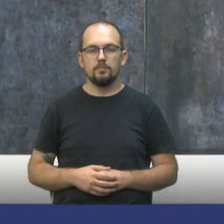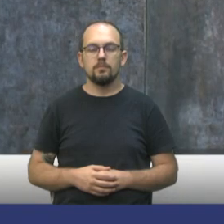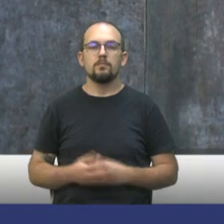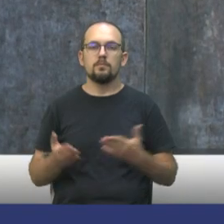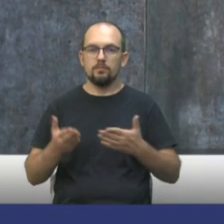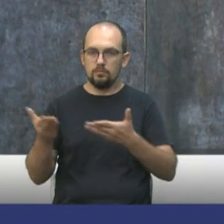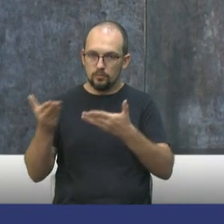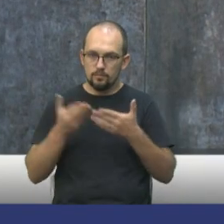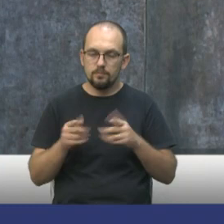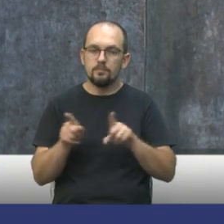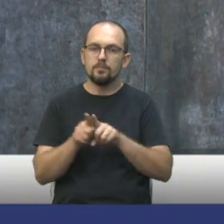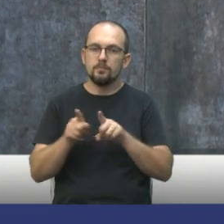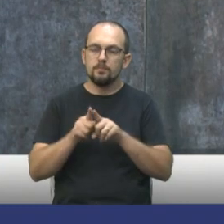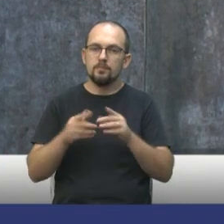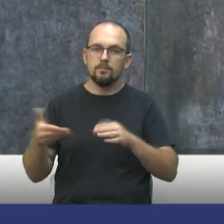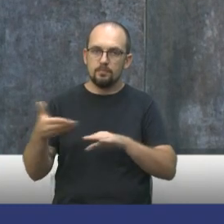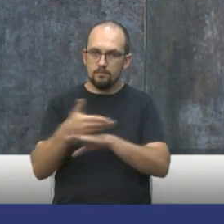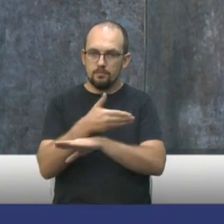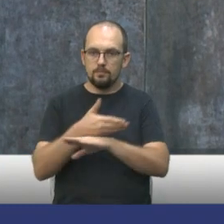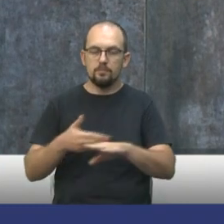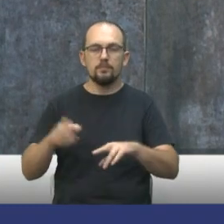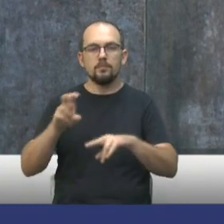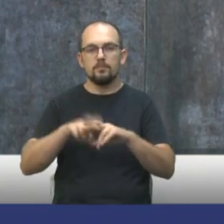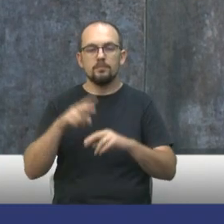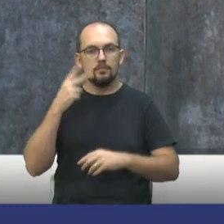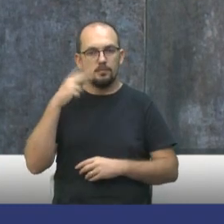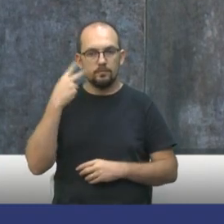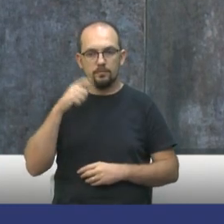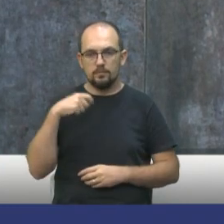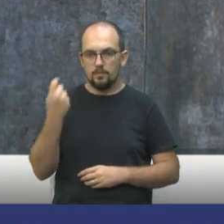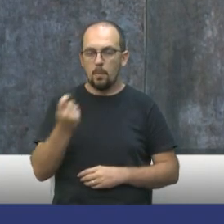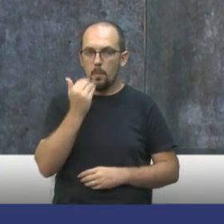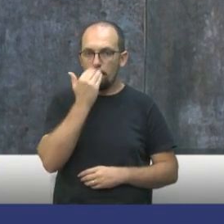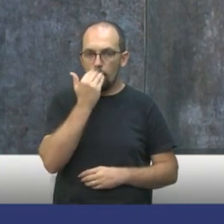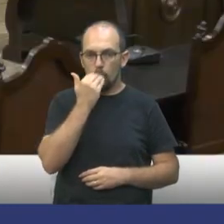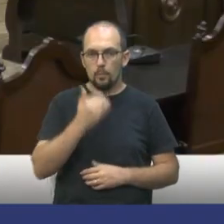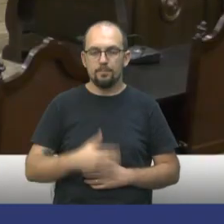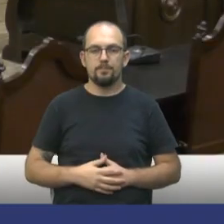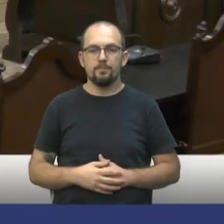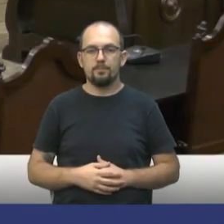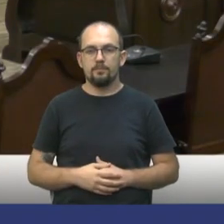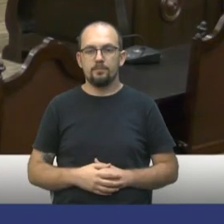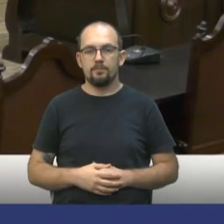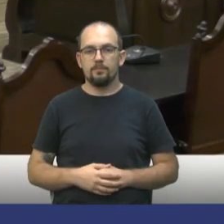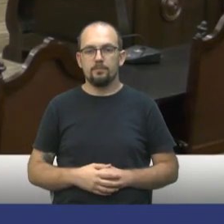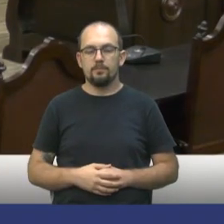Convido também para tomar assento aqui do plenário o vereador José Carlos Borgo.